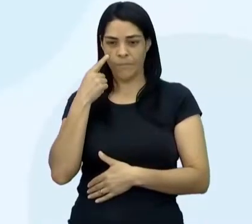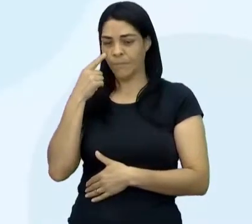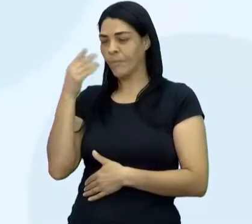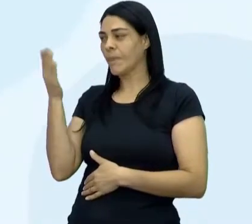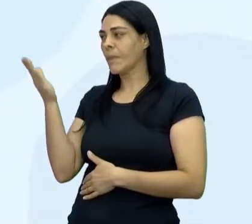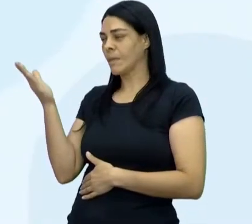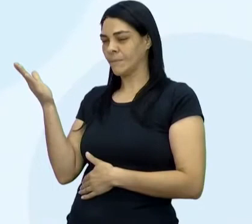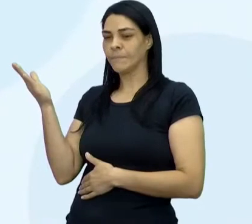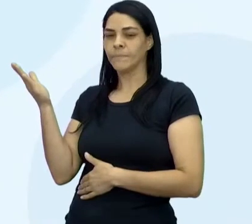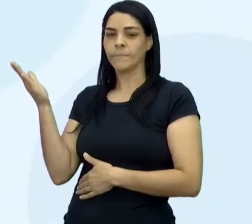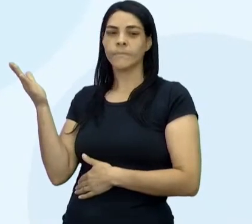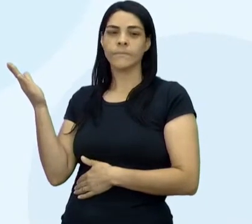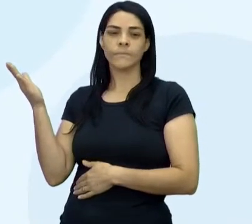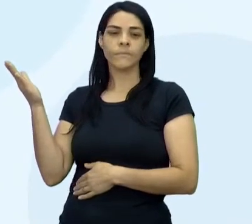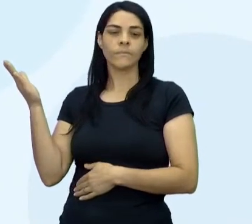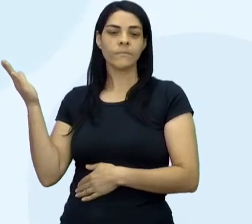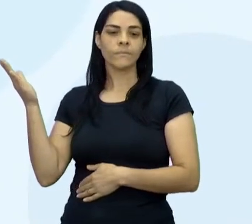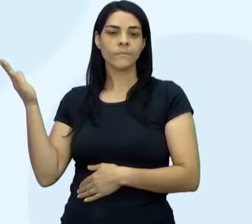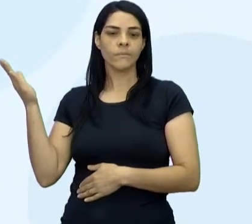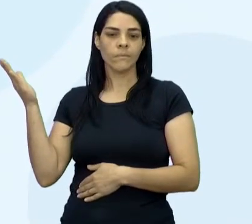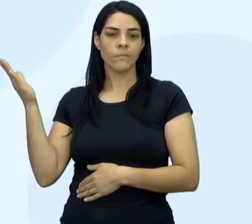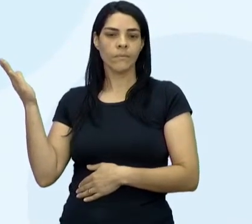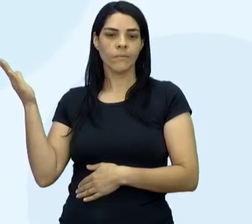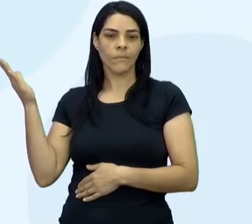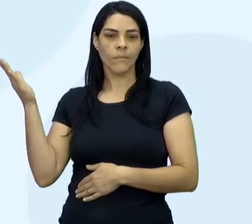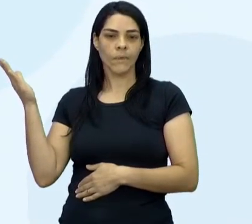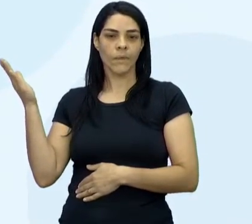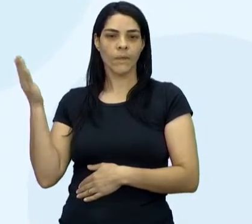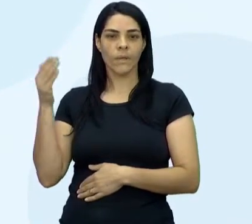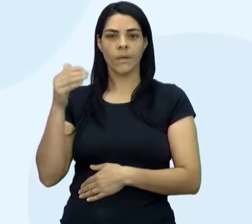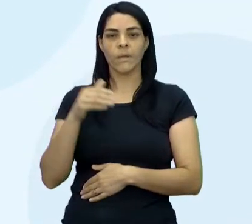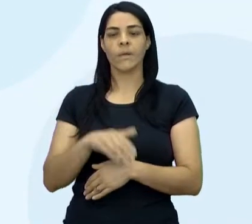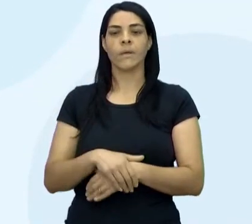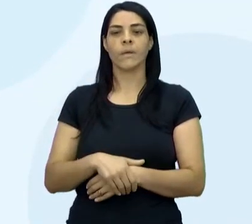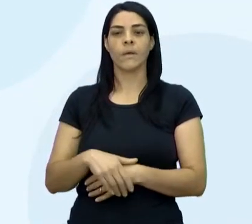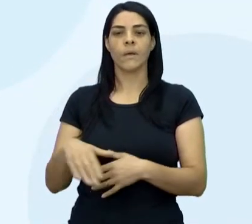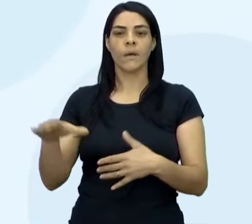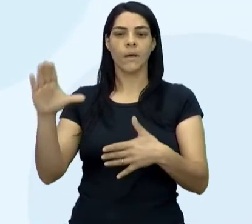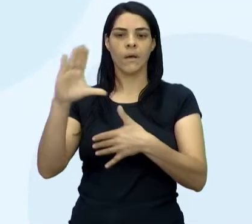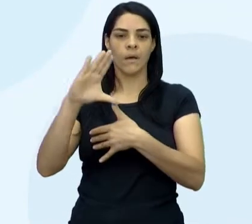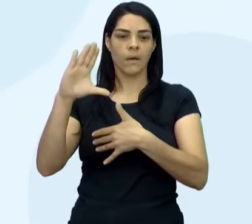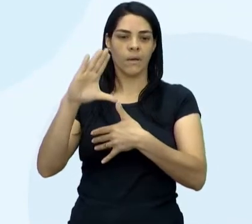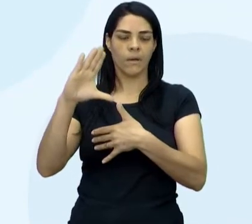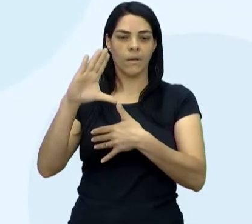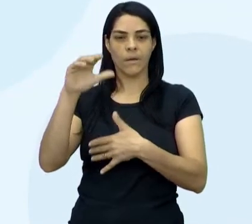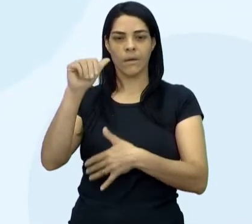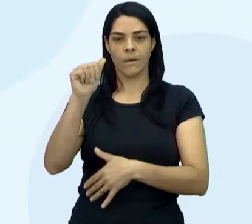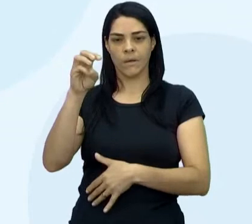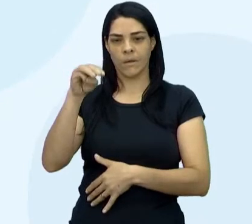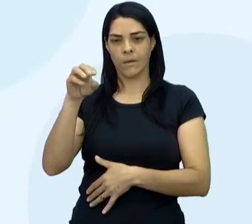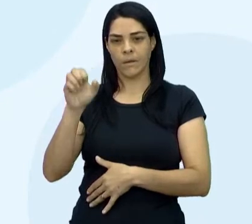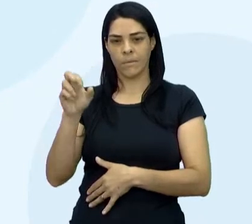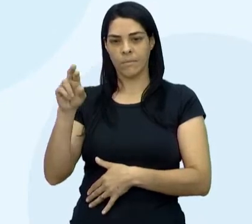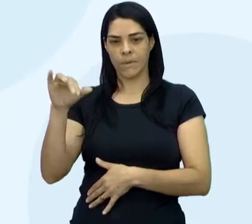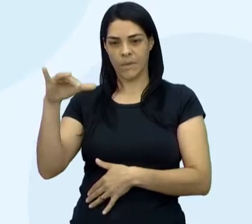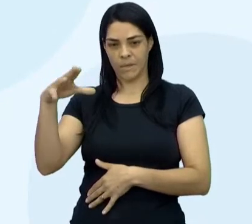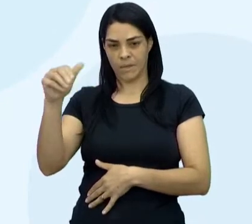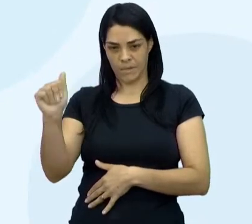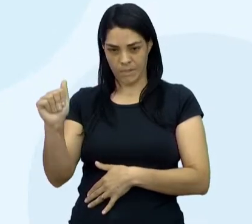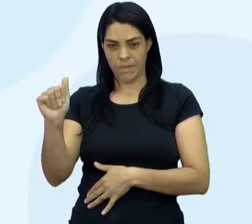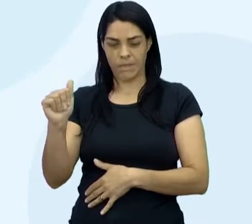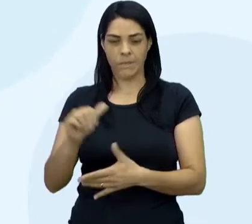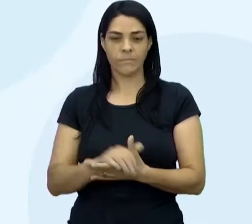tela é isso daí é uma tela que se chama América é de autoria aí de um pintor Stefan